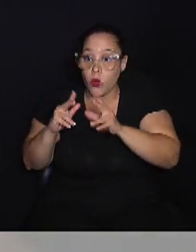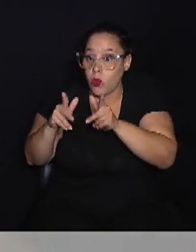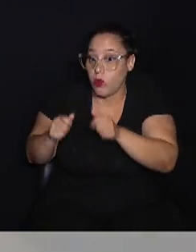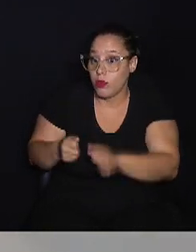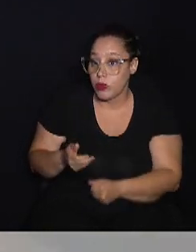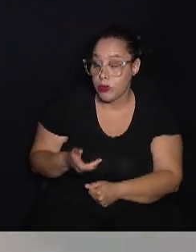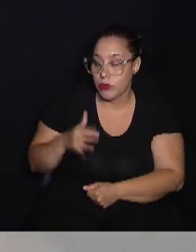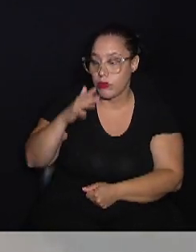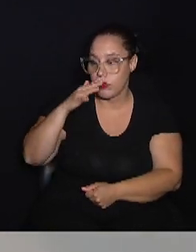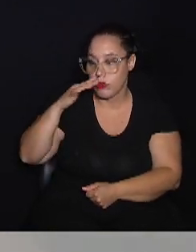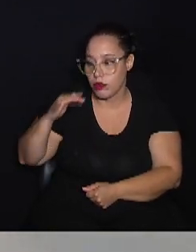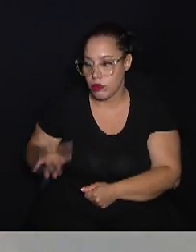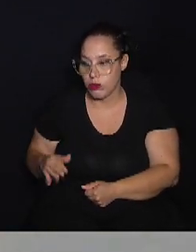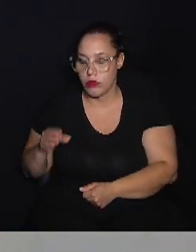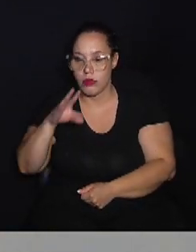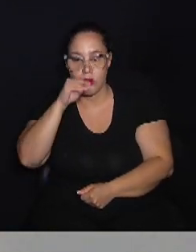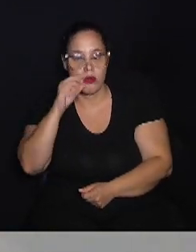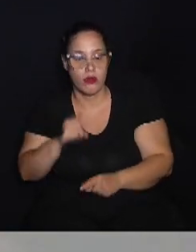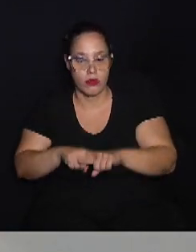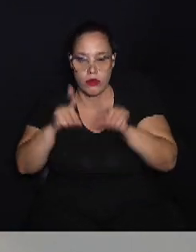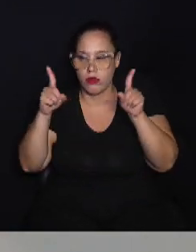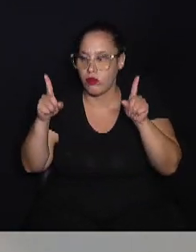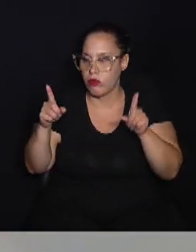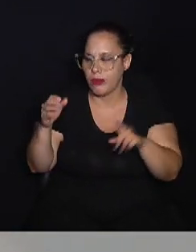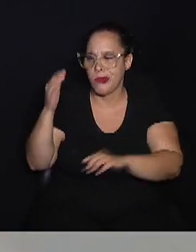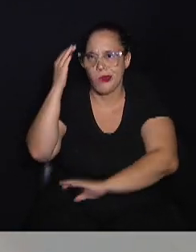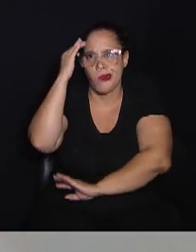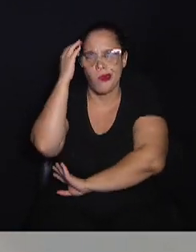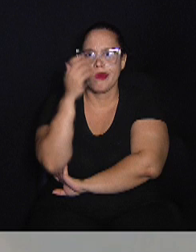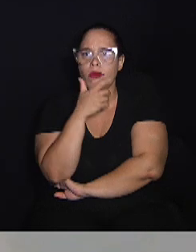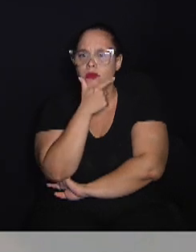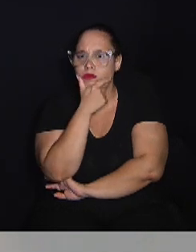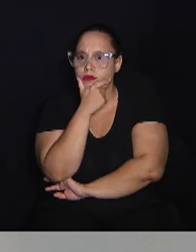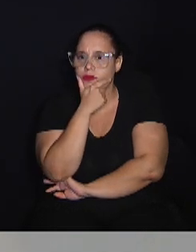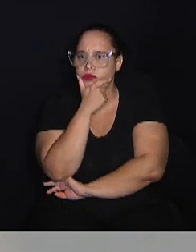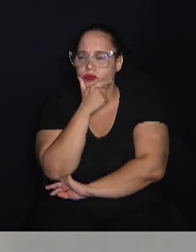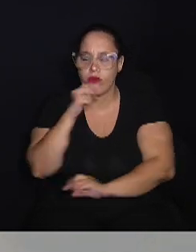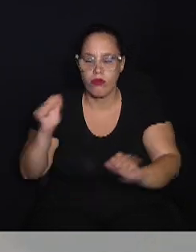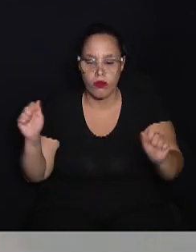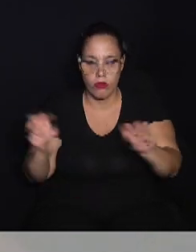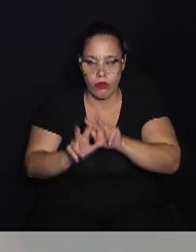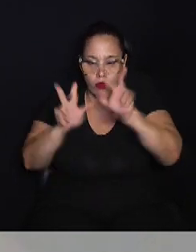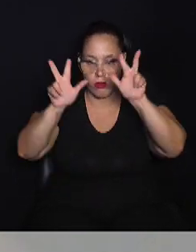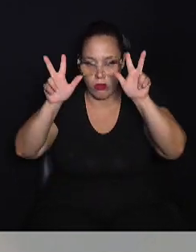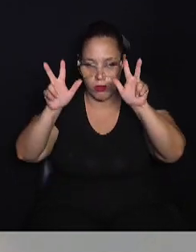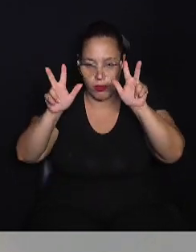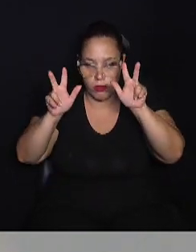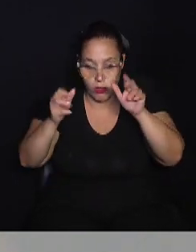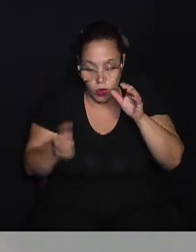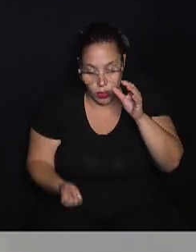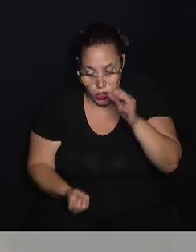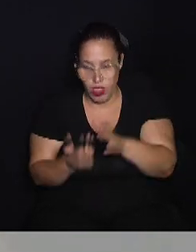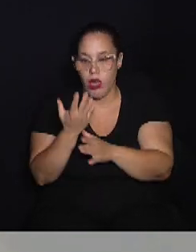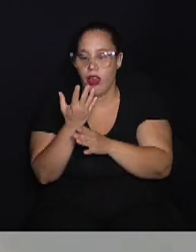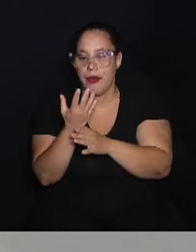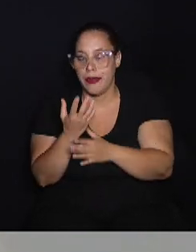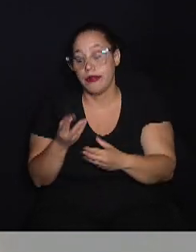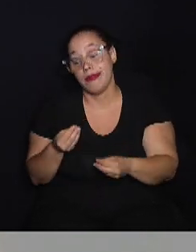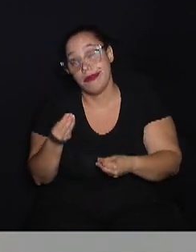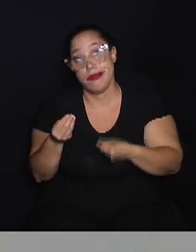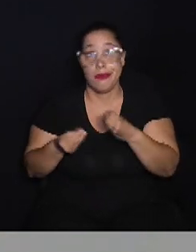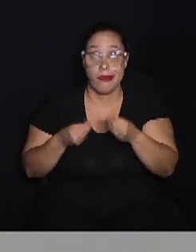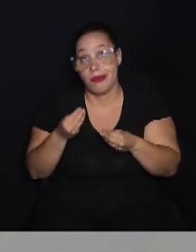e adolescentes mas a gente tem que est um pouquinho aí antenado pro momento que ele surge então quando